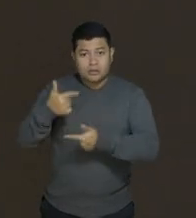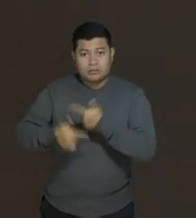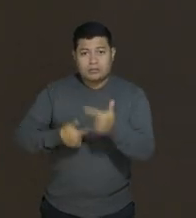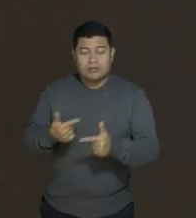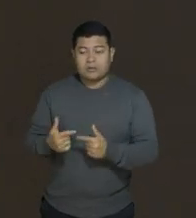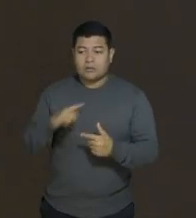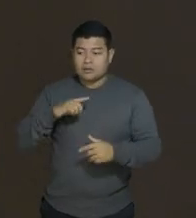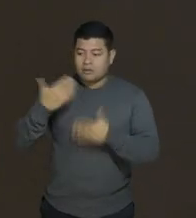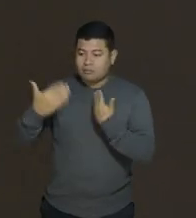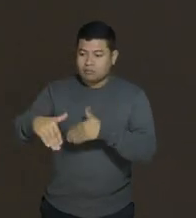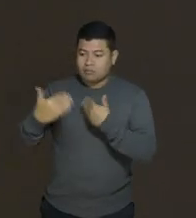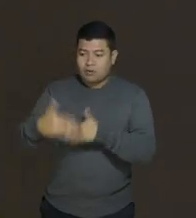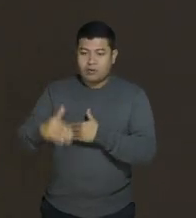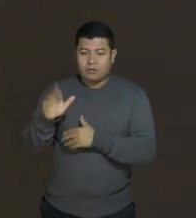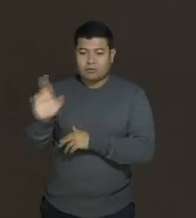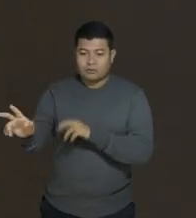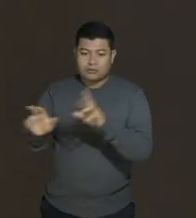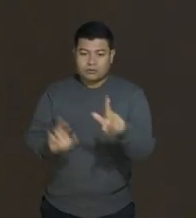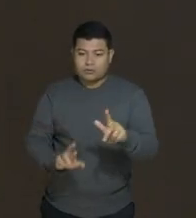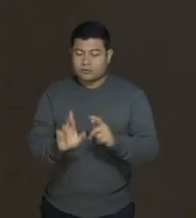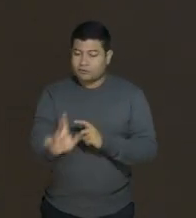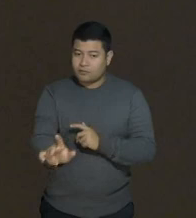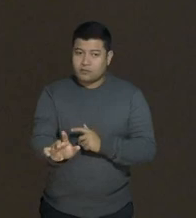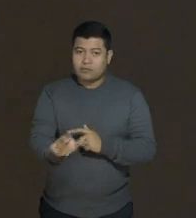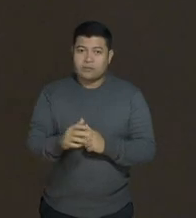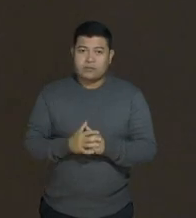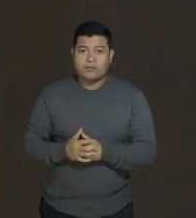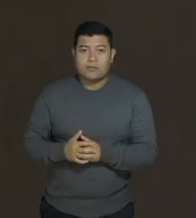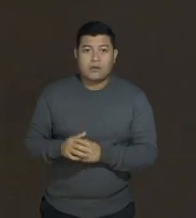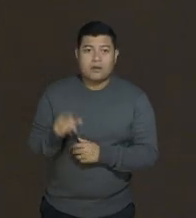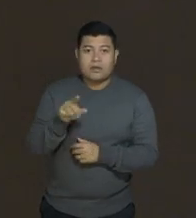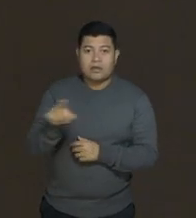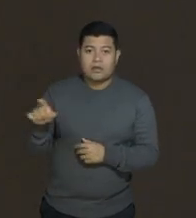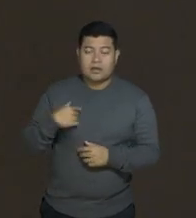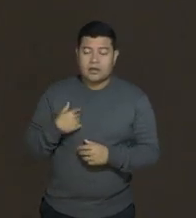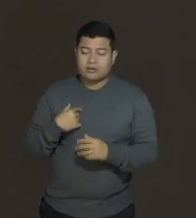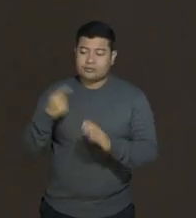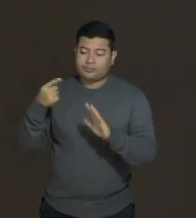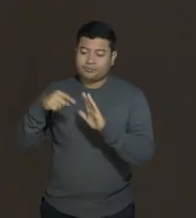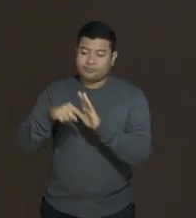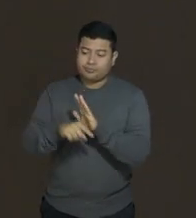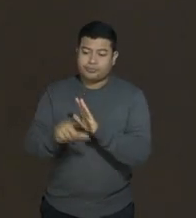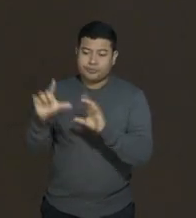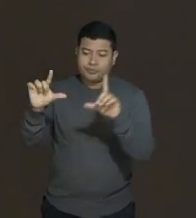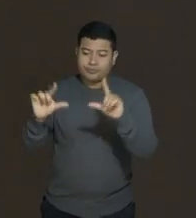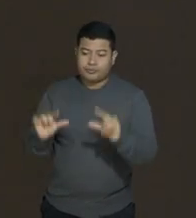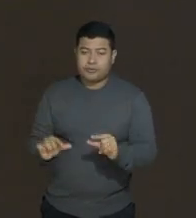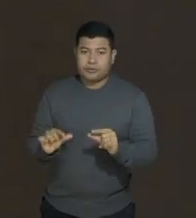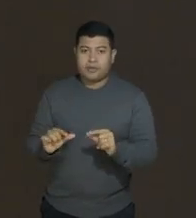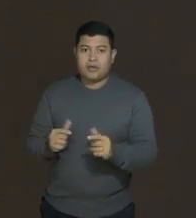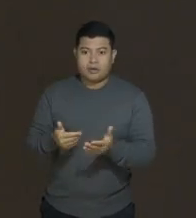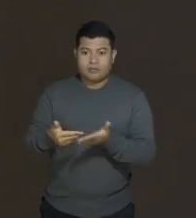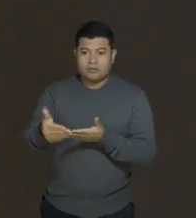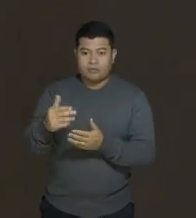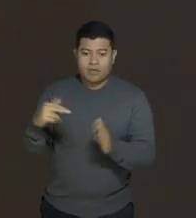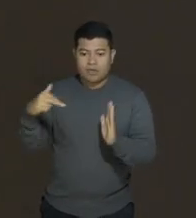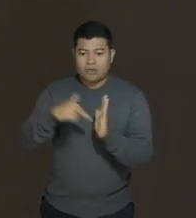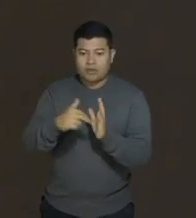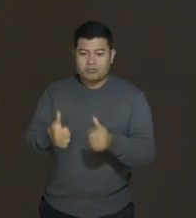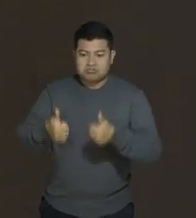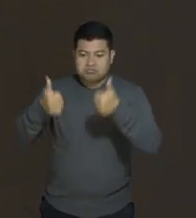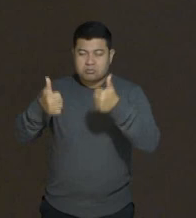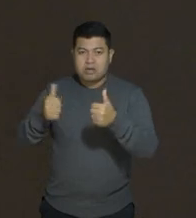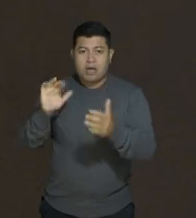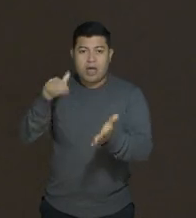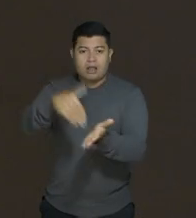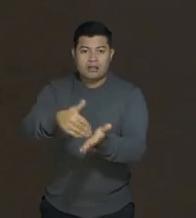professores diferentes, e eles começam... Normalmente, eles caem. Às vezes, eles vão com nota boa até a sexta, enquanto é um único